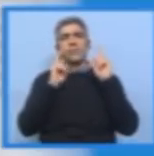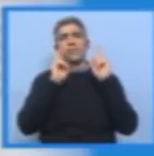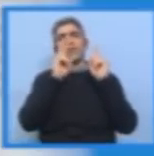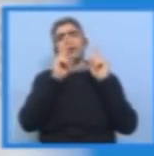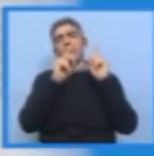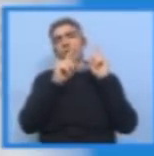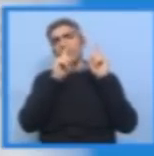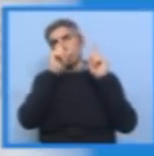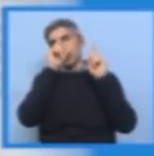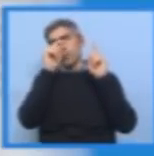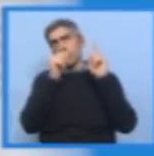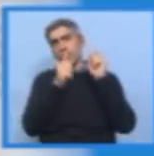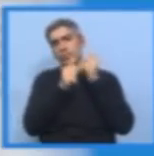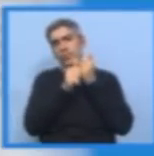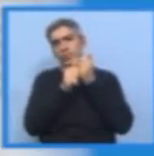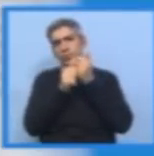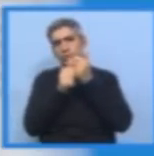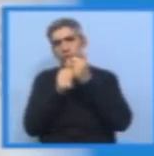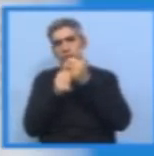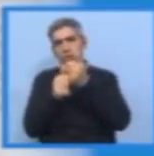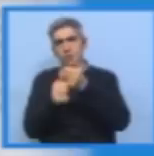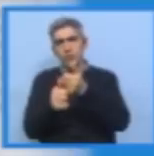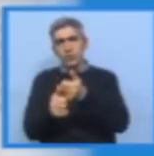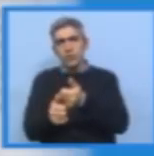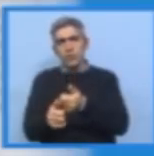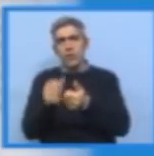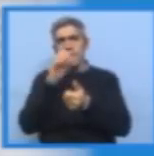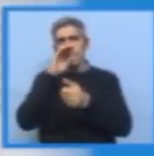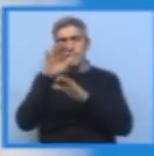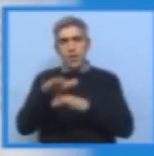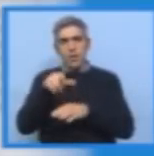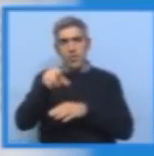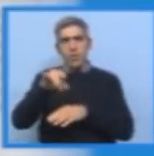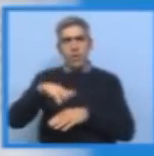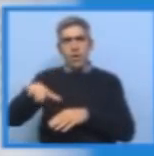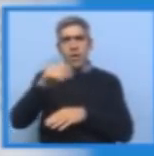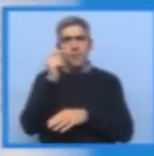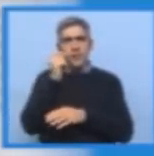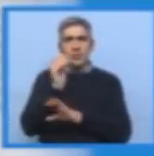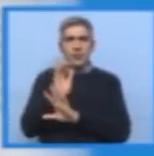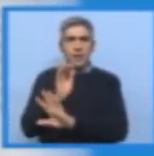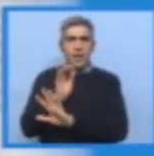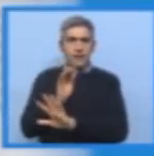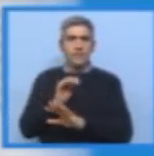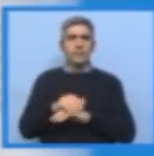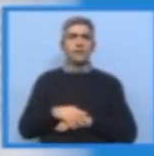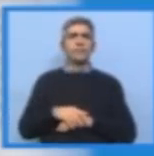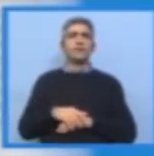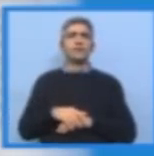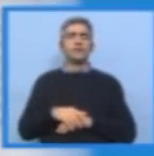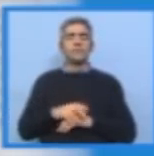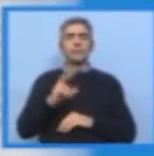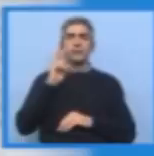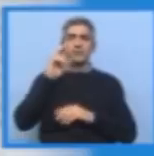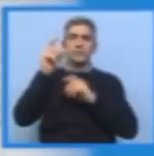no oriente seguia à sua frente e parou sobre o lugar onde estava o menino. Ao